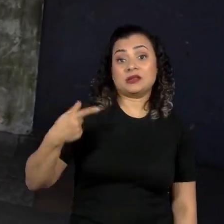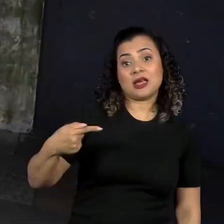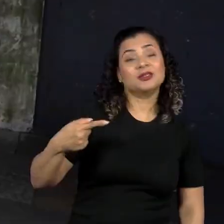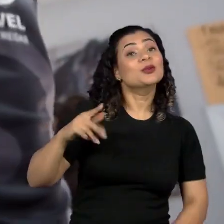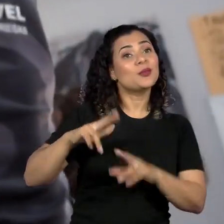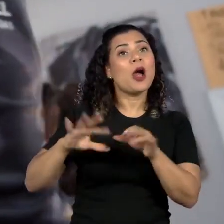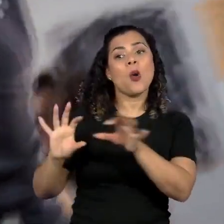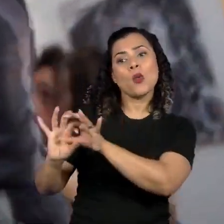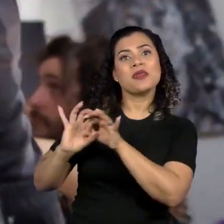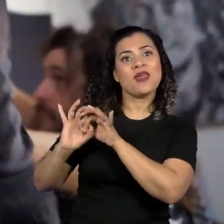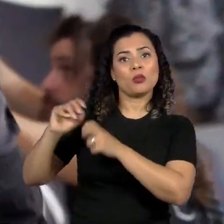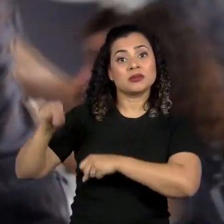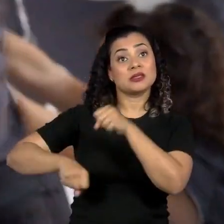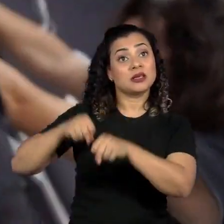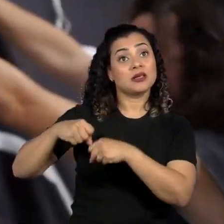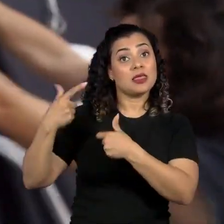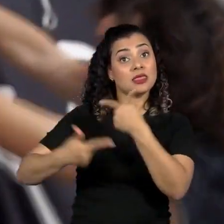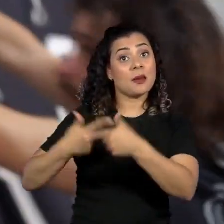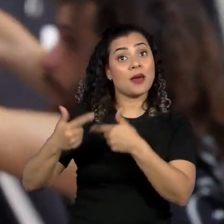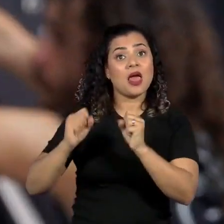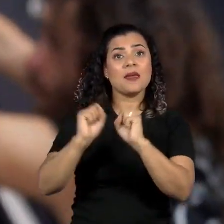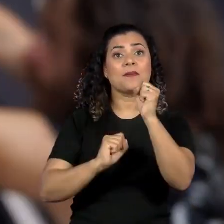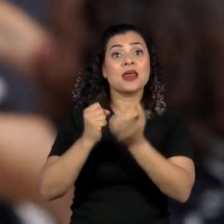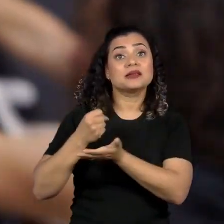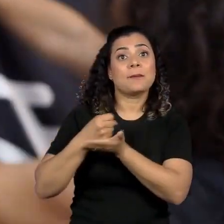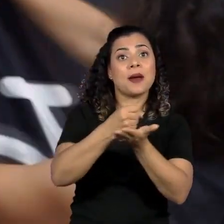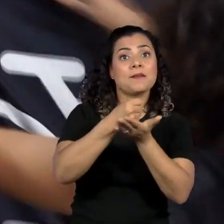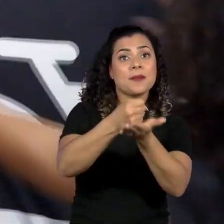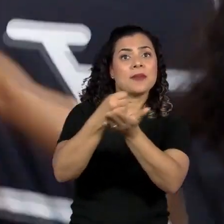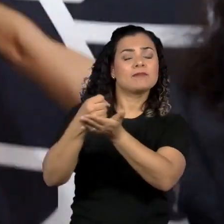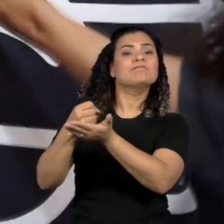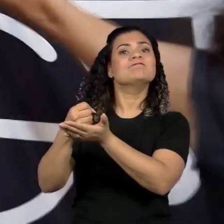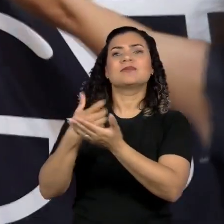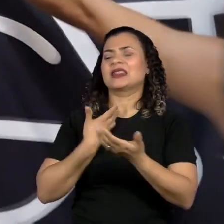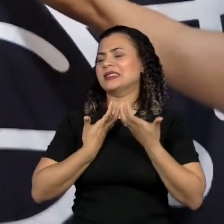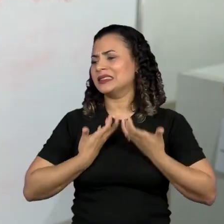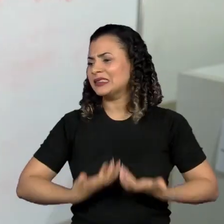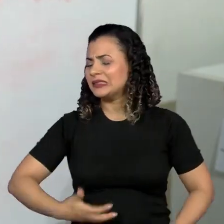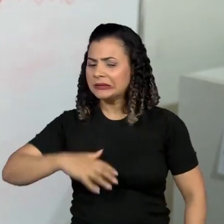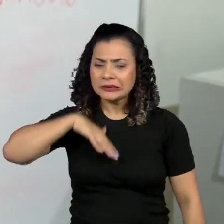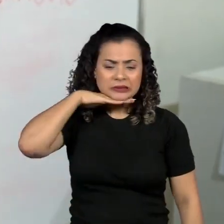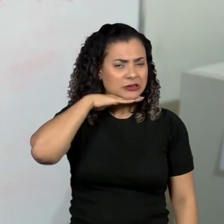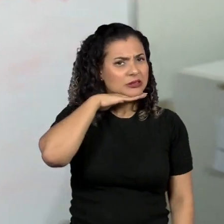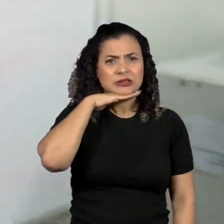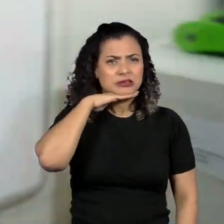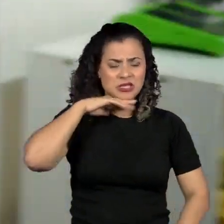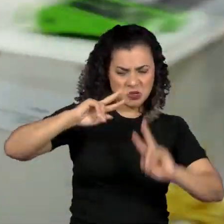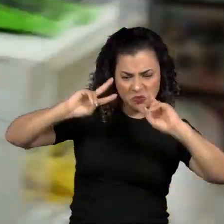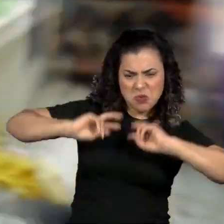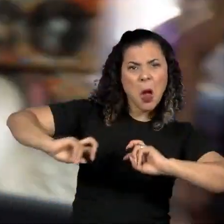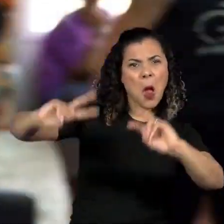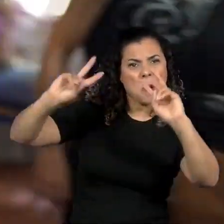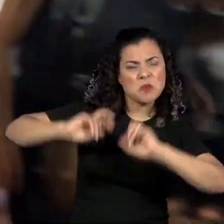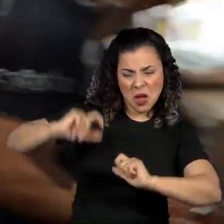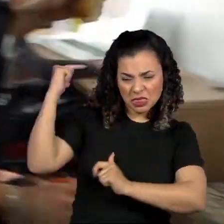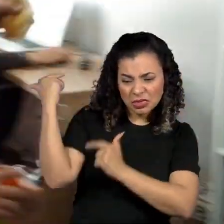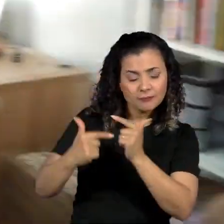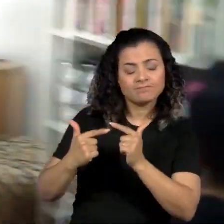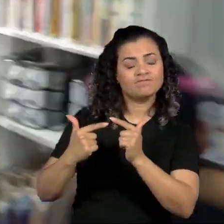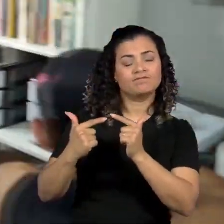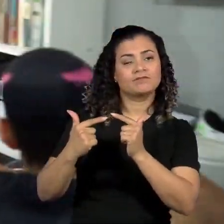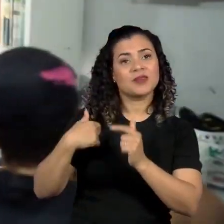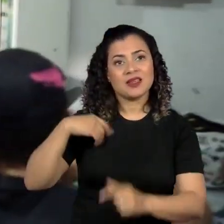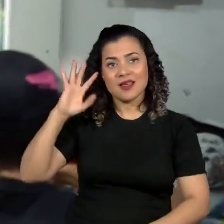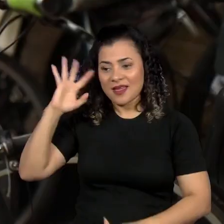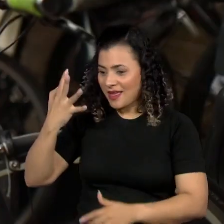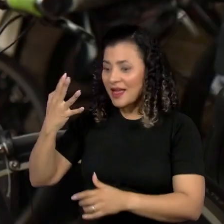de ciclistas que trabalhavam em empresas de entregas e cansados, né, da exploração que existia dentro dessas empresas, resolveram